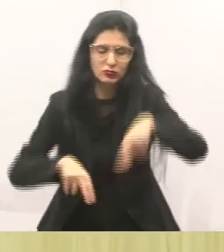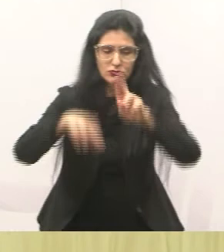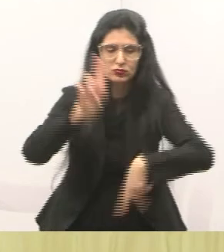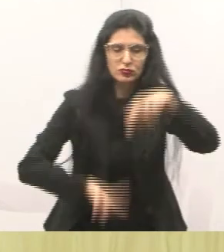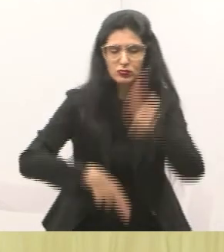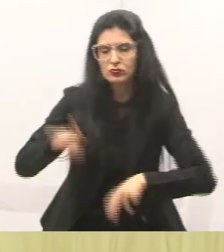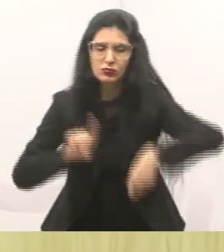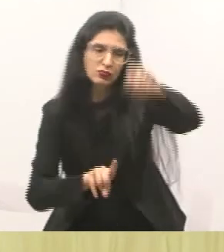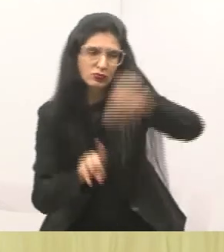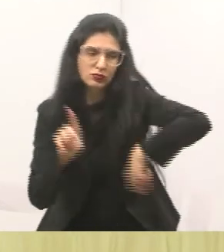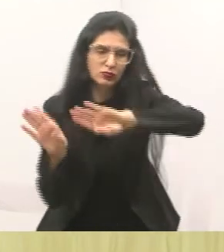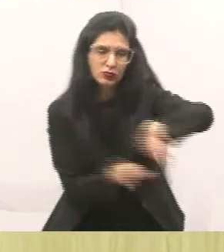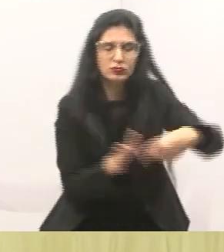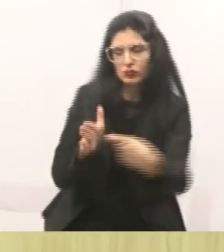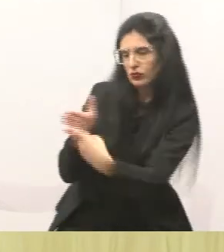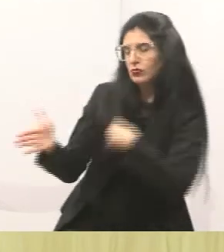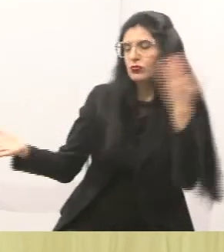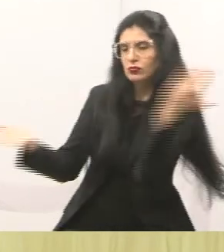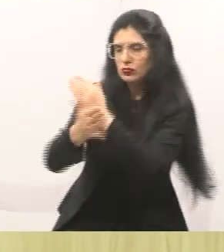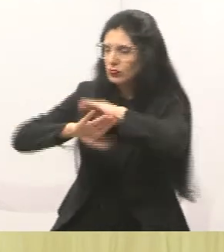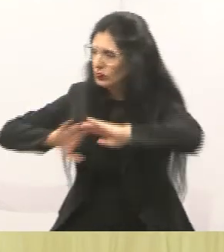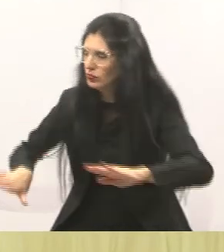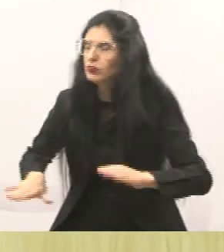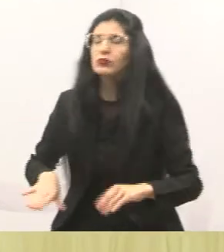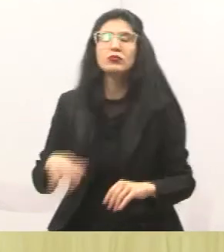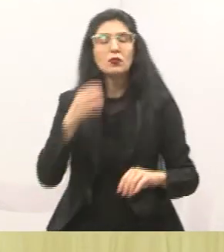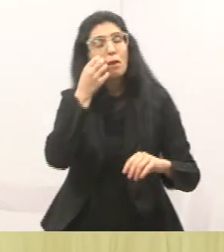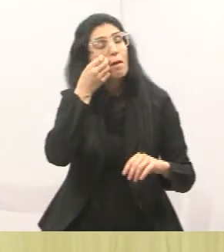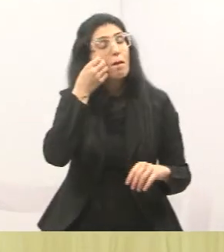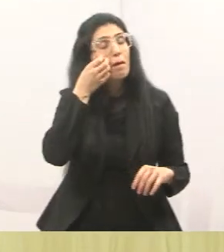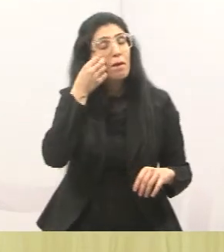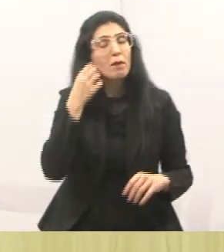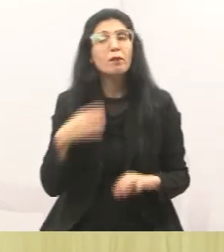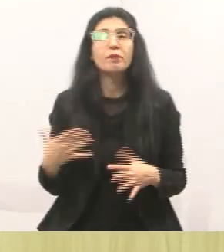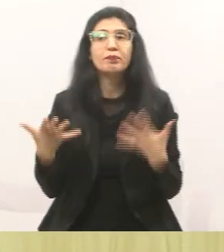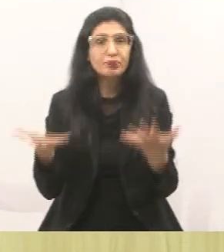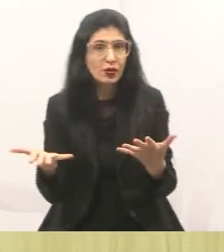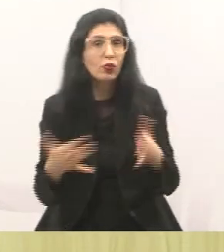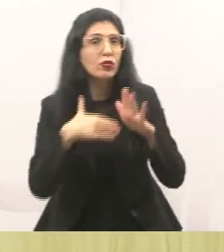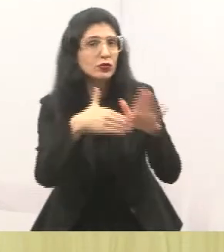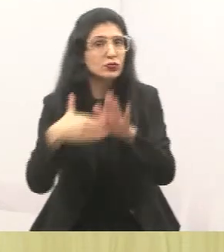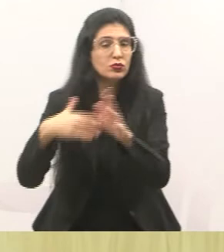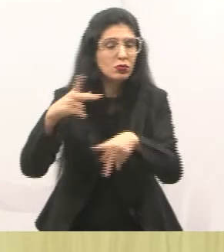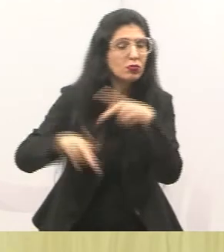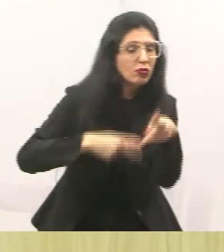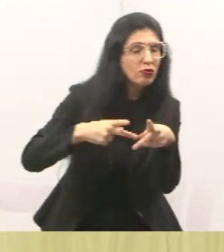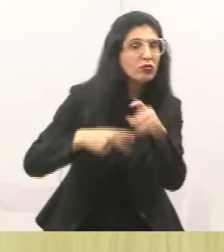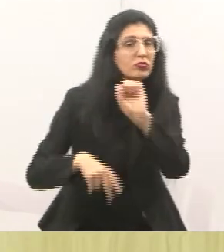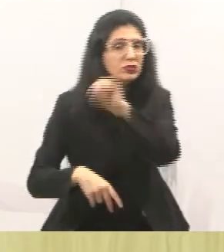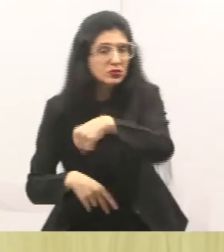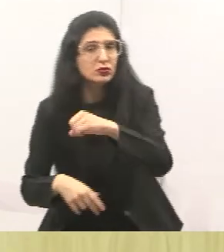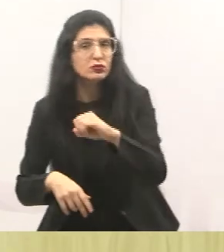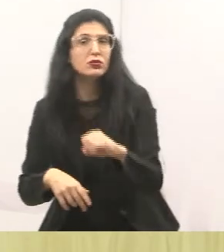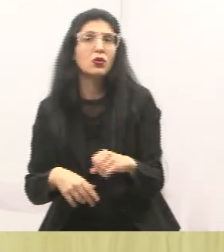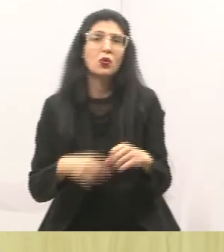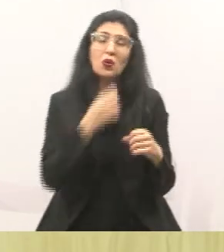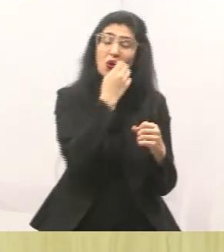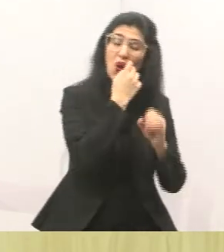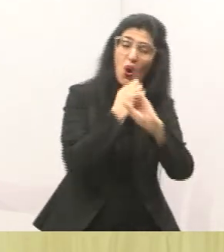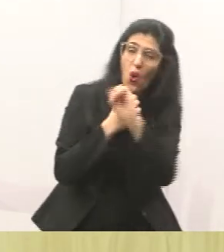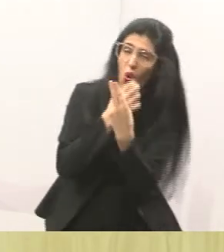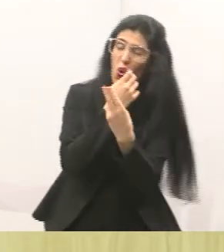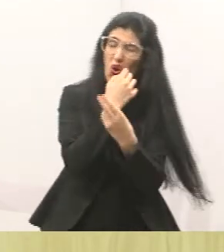que foram encerrados, suspensos ou reduzidos, trouxe prejuízo à administração municipal à população? Em caso positivo, informar quais foram os